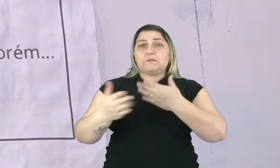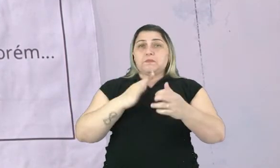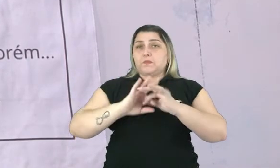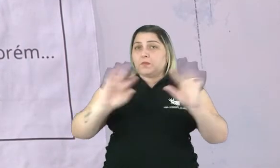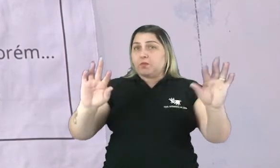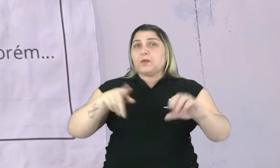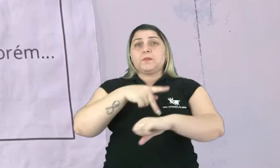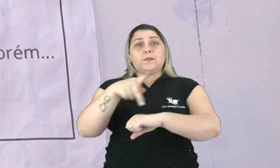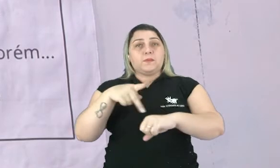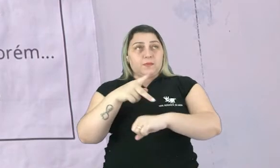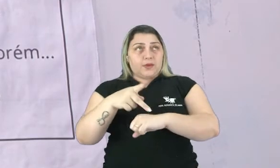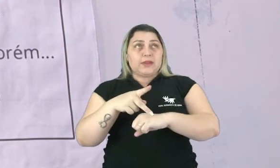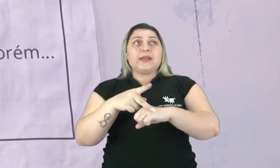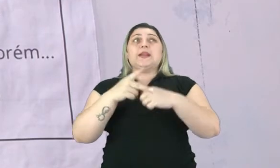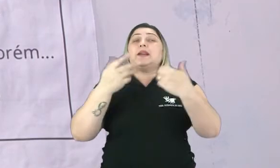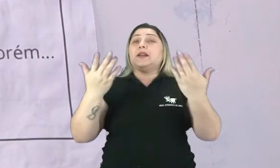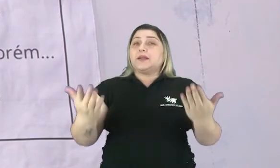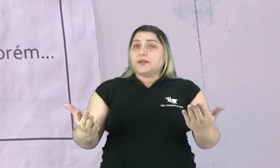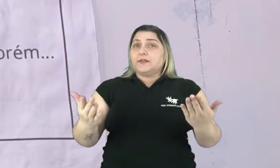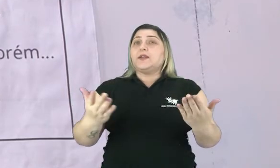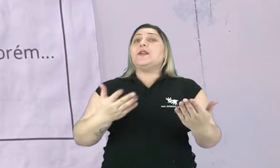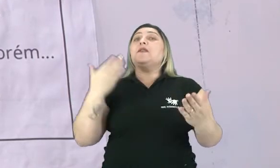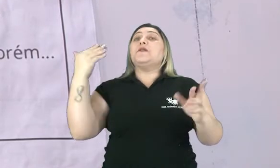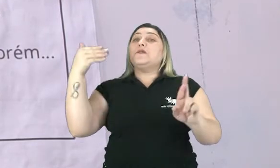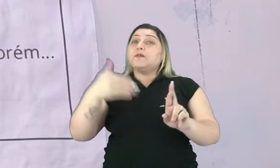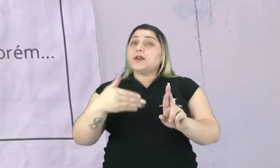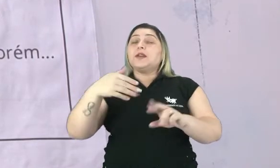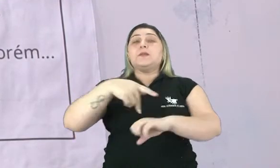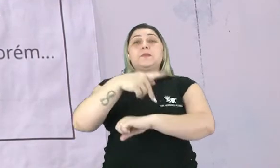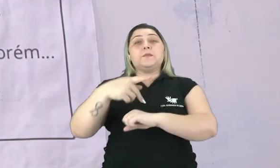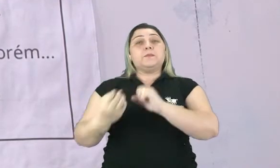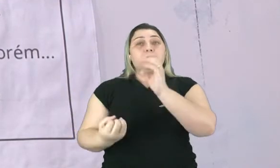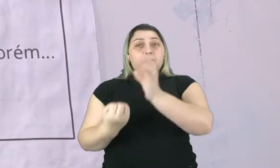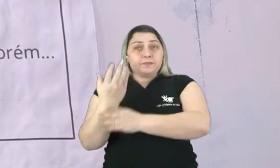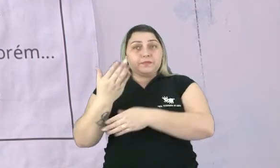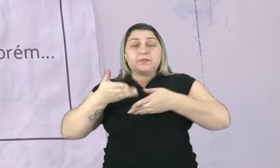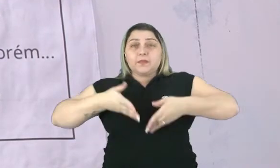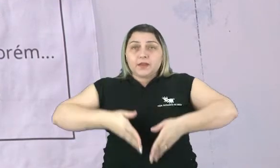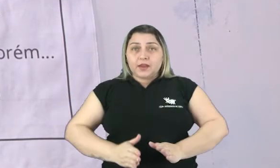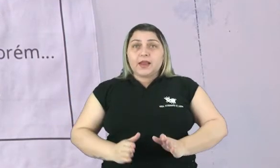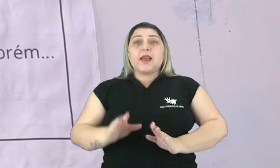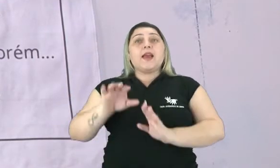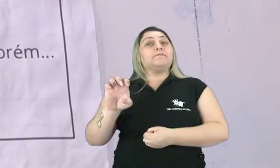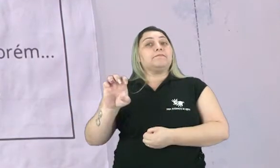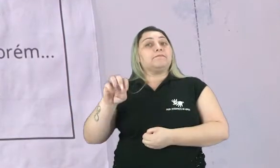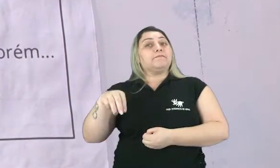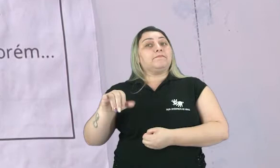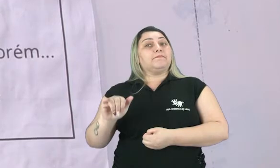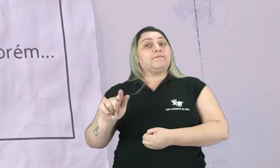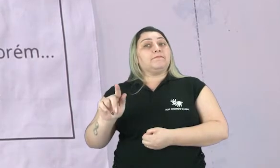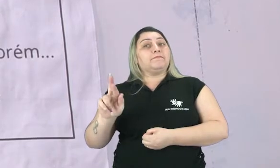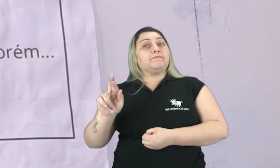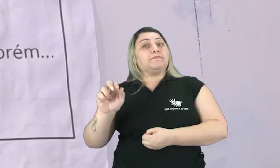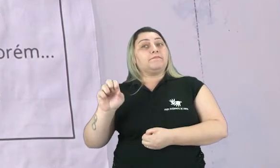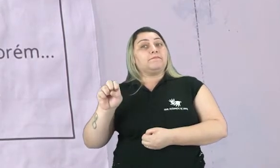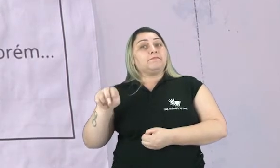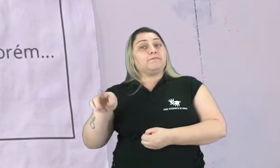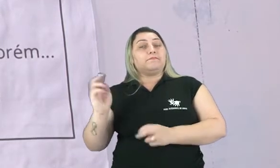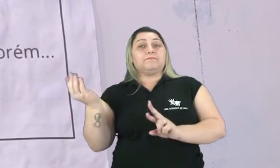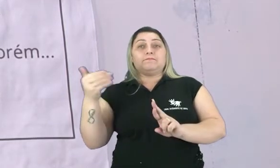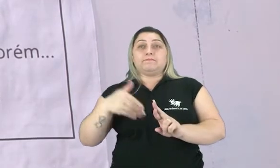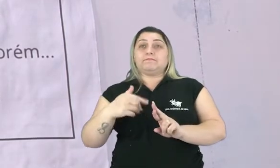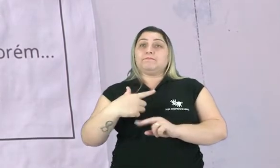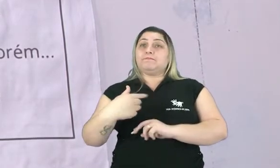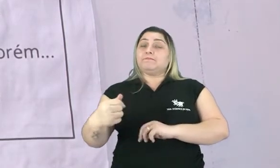para o outro, ele, nessa situação, quando ele se refere ao seu país de origem, ele é um emigrante. Quando ele se refere a sair do